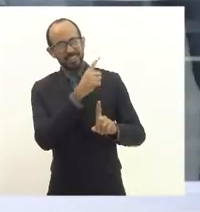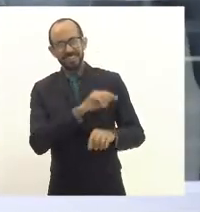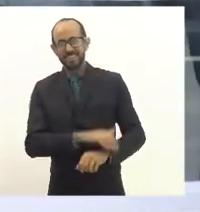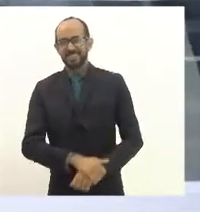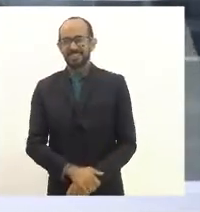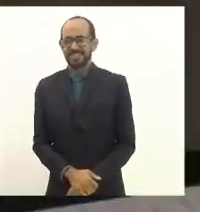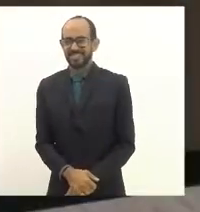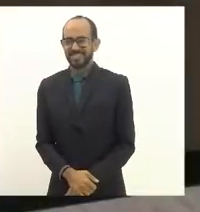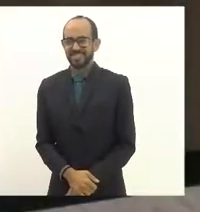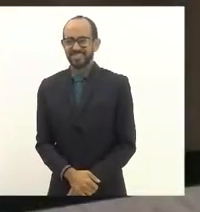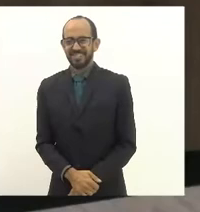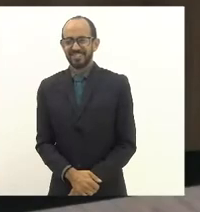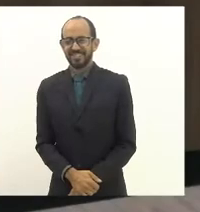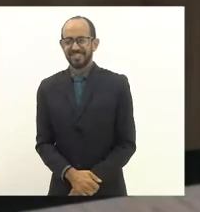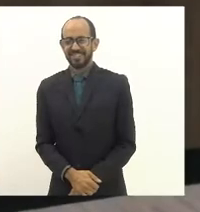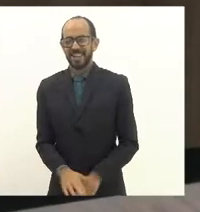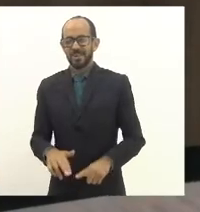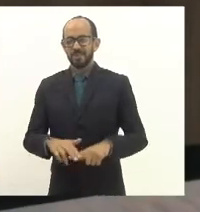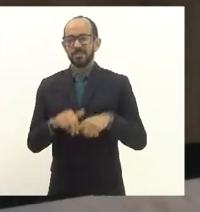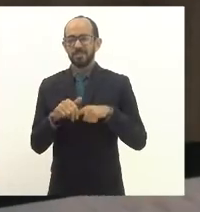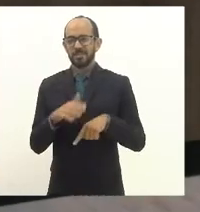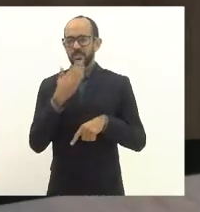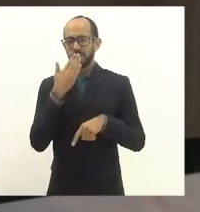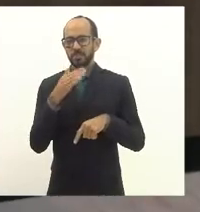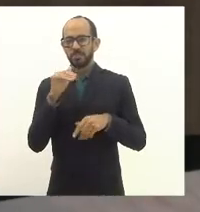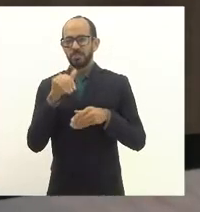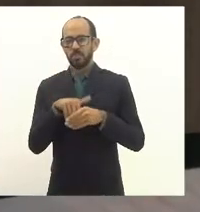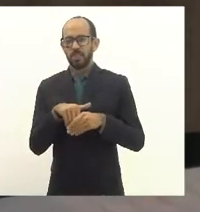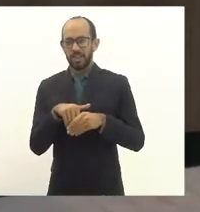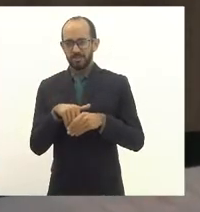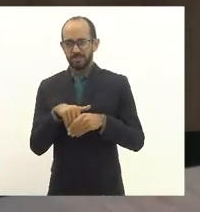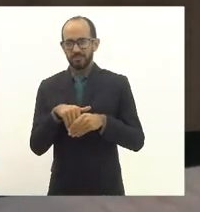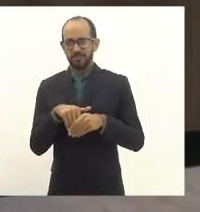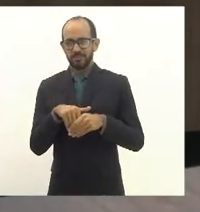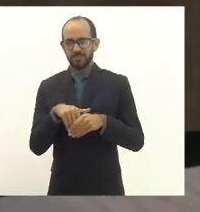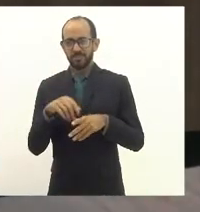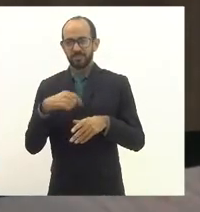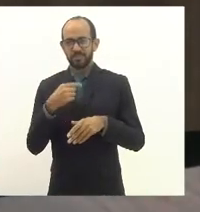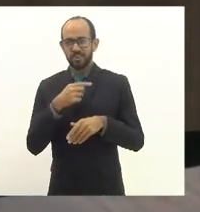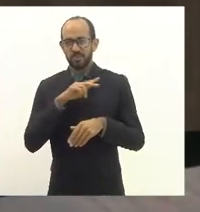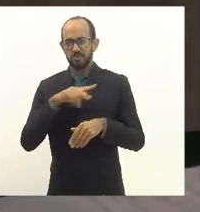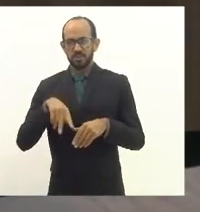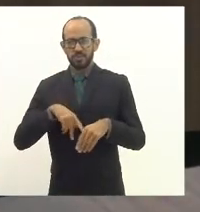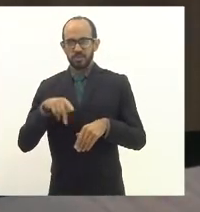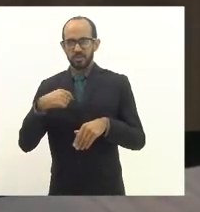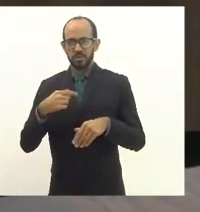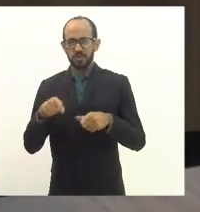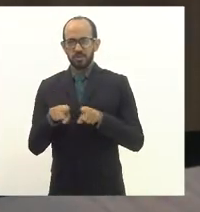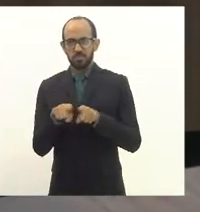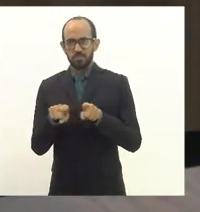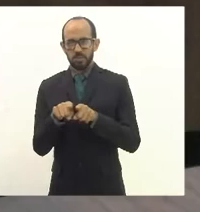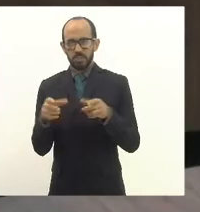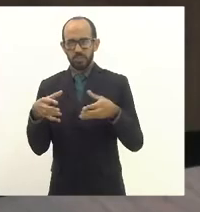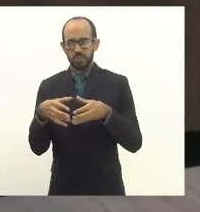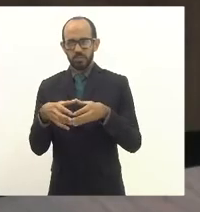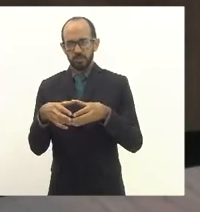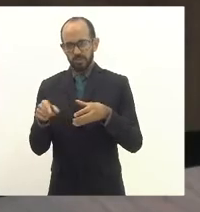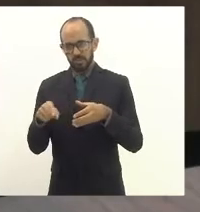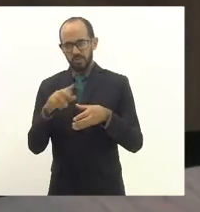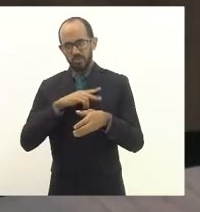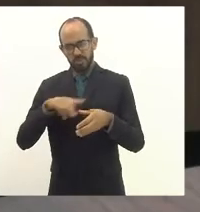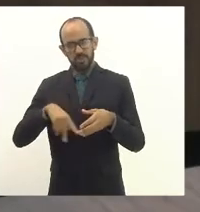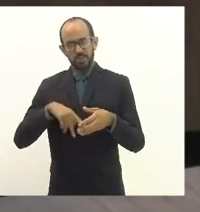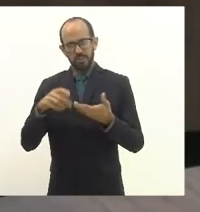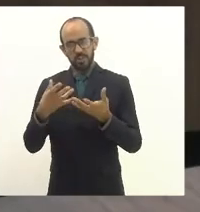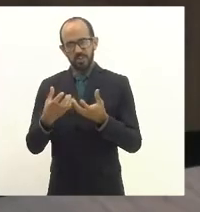Por isso que eu pedi para dar o voto. Nosso presidente, eu também sou da comissão, e o nosso presidente cedeu